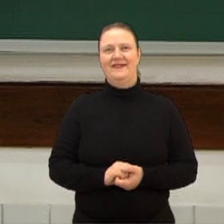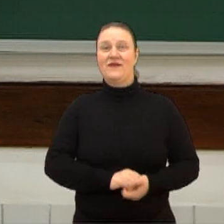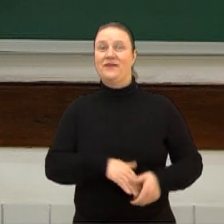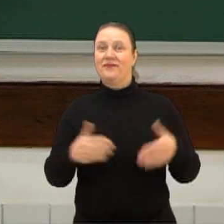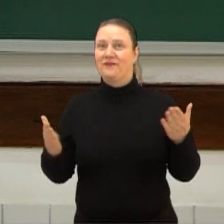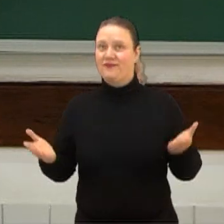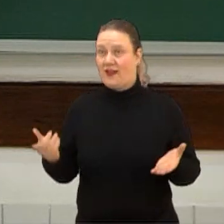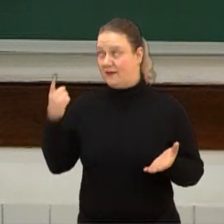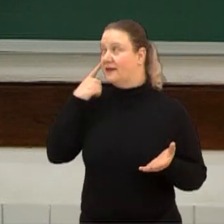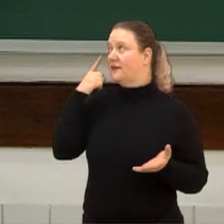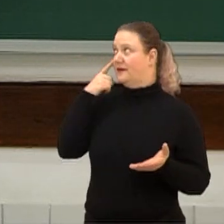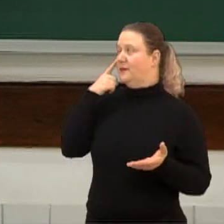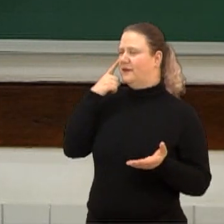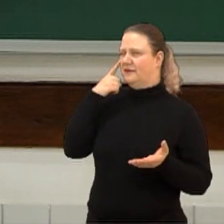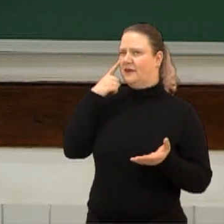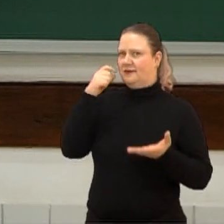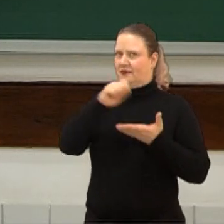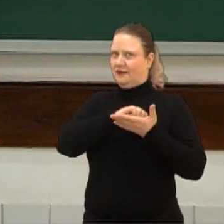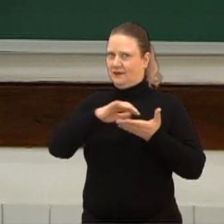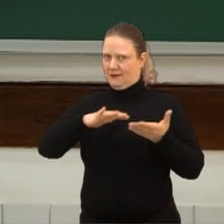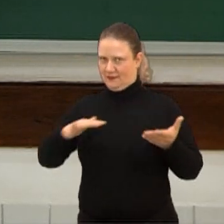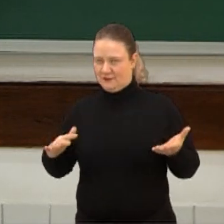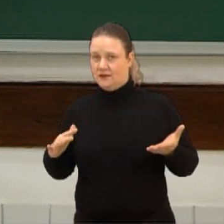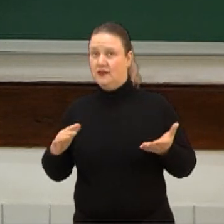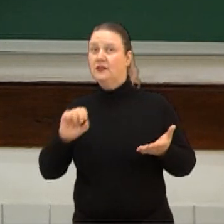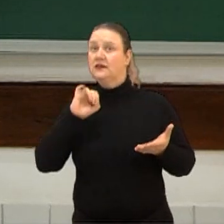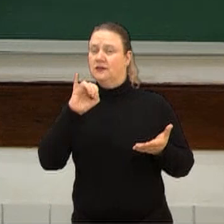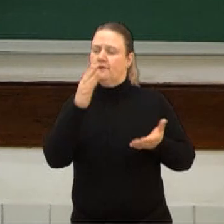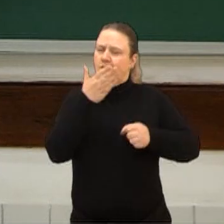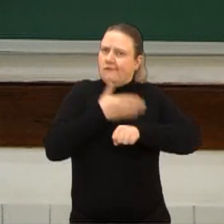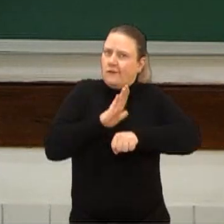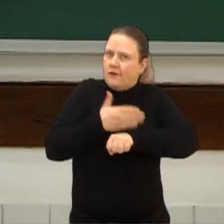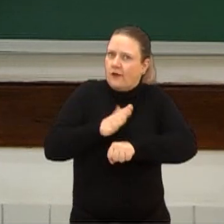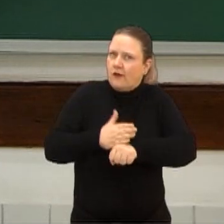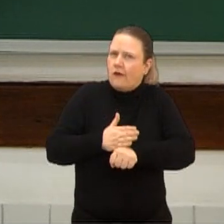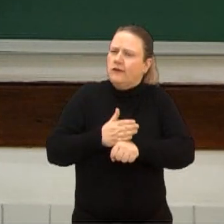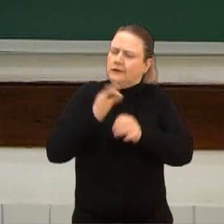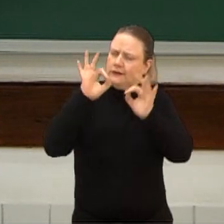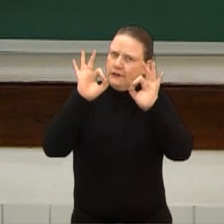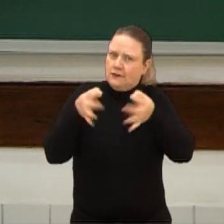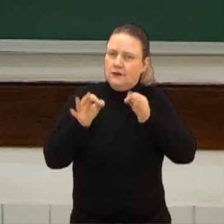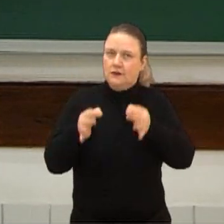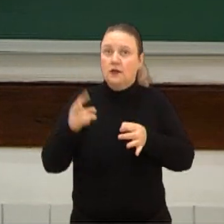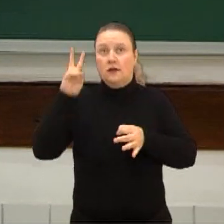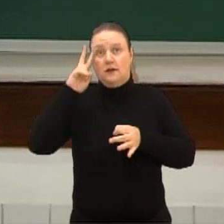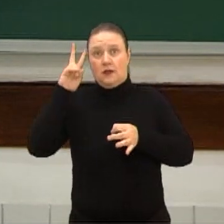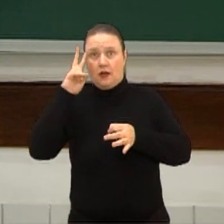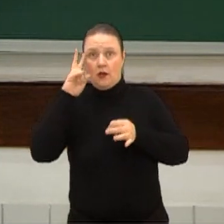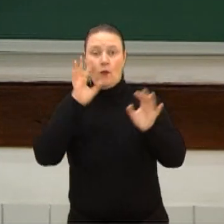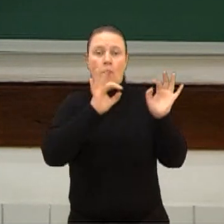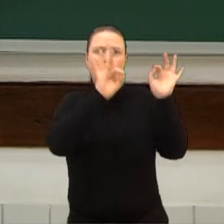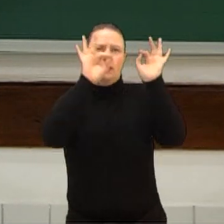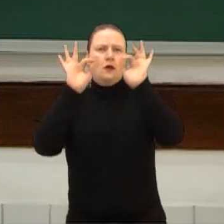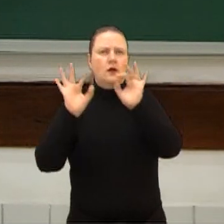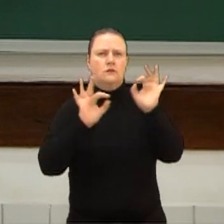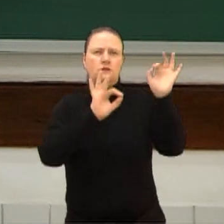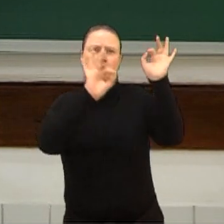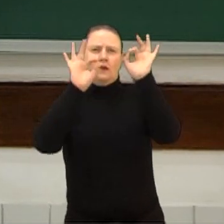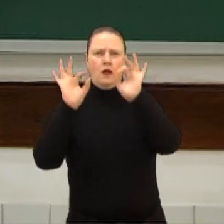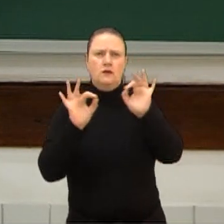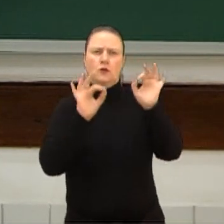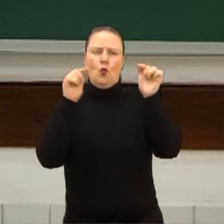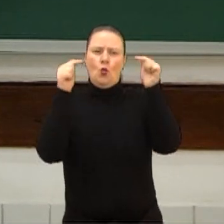Então vamos ver se vocês executaram adequadamente. Lembrem, a professora faz um link com os slides, mas eu gostaria mesmo que